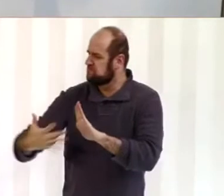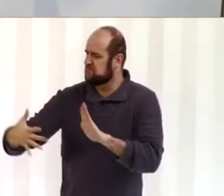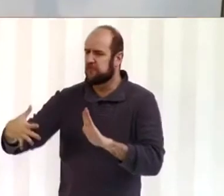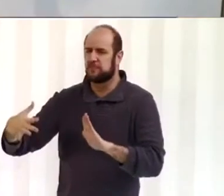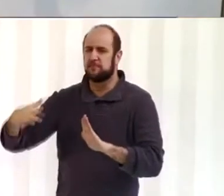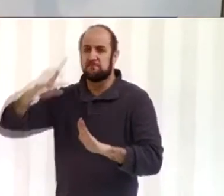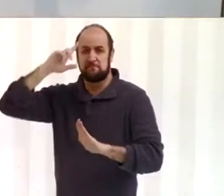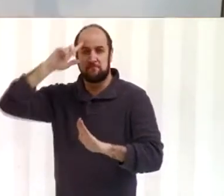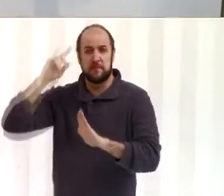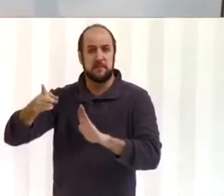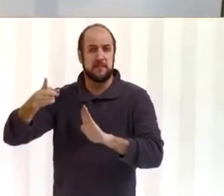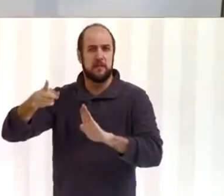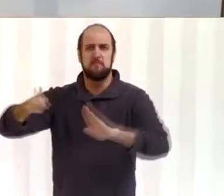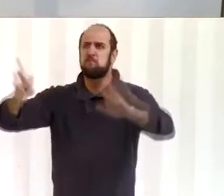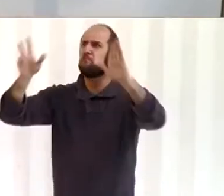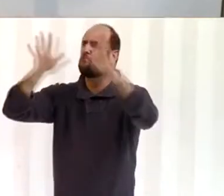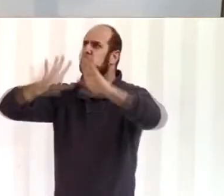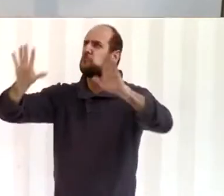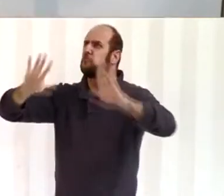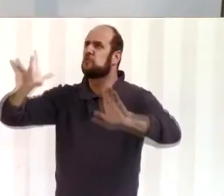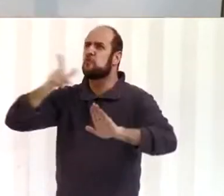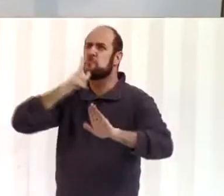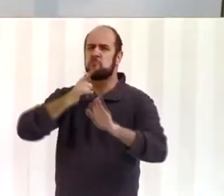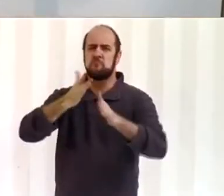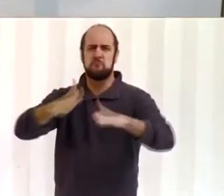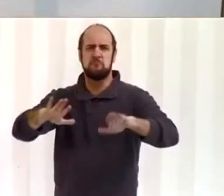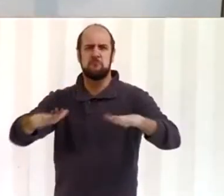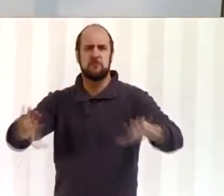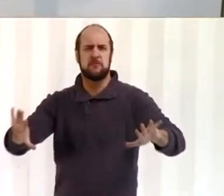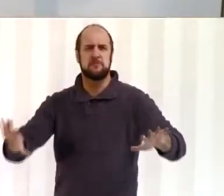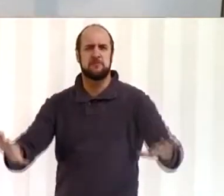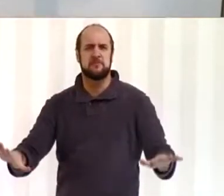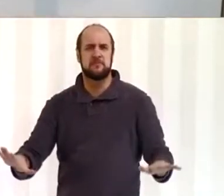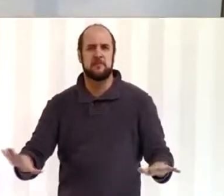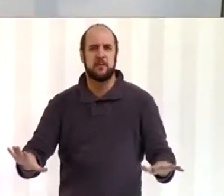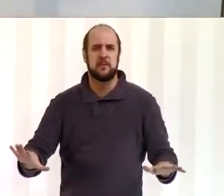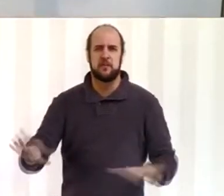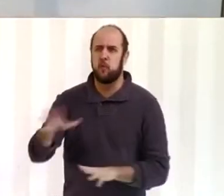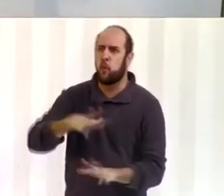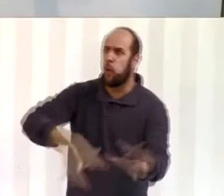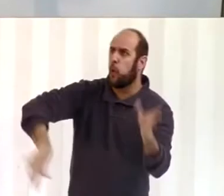dá ordens para o mar, cala-te, emudece-te.